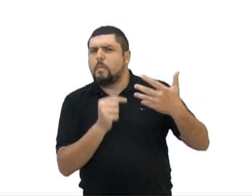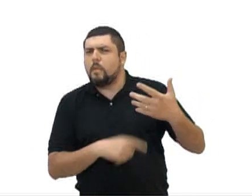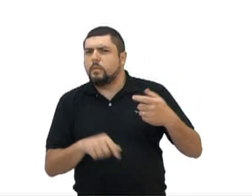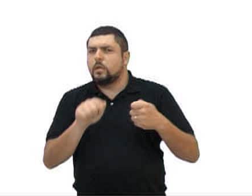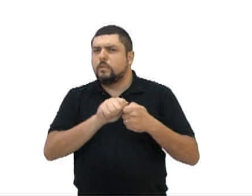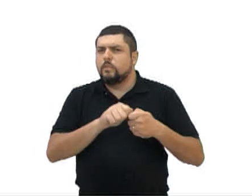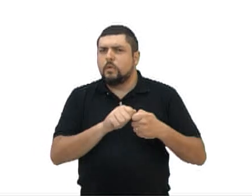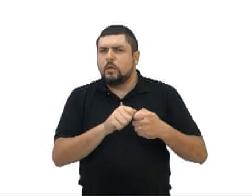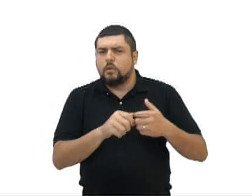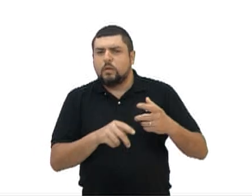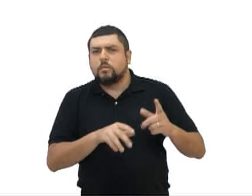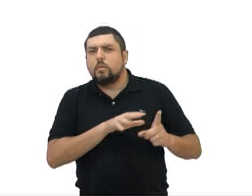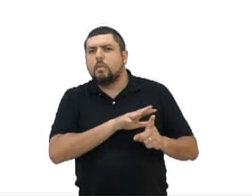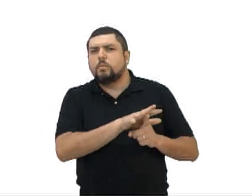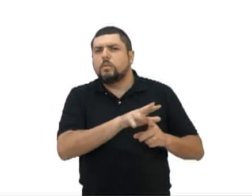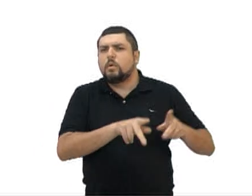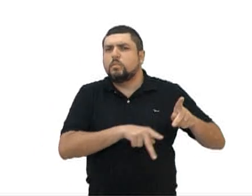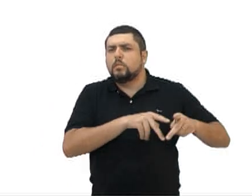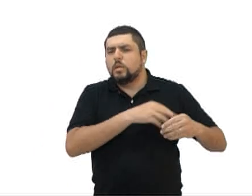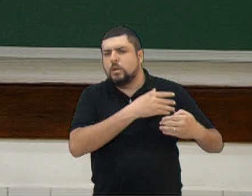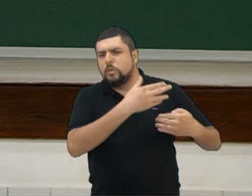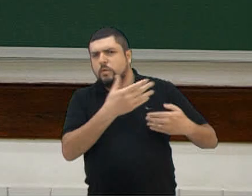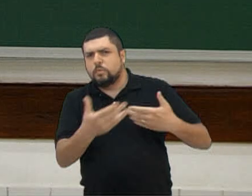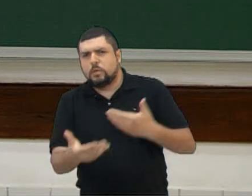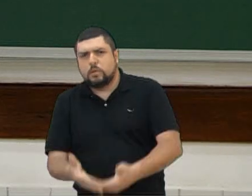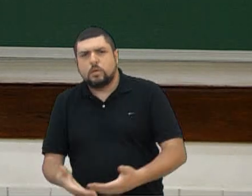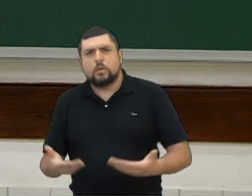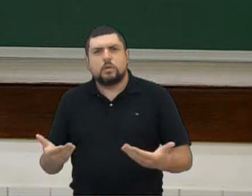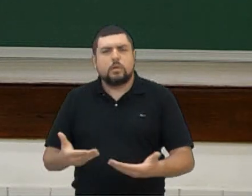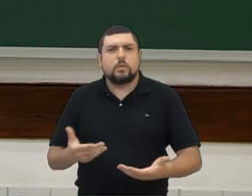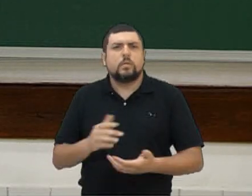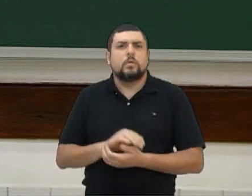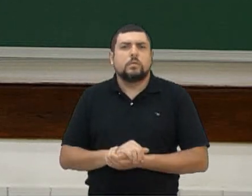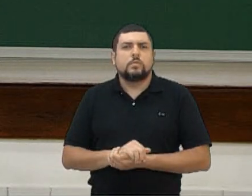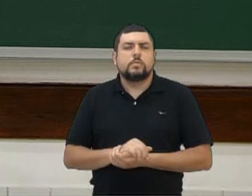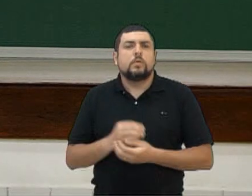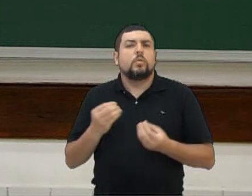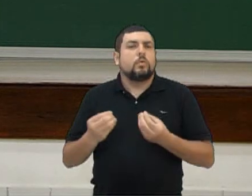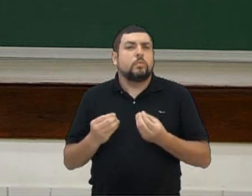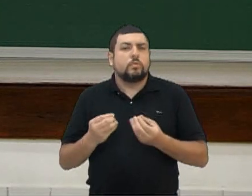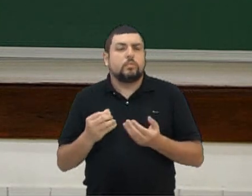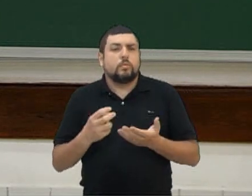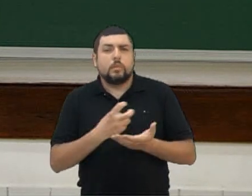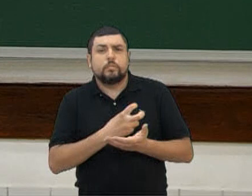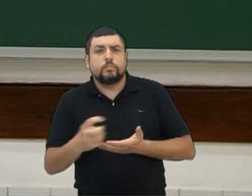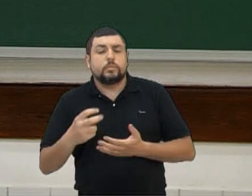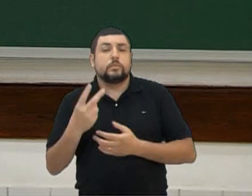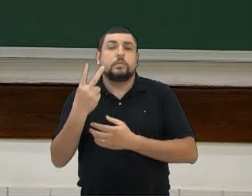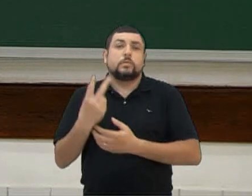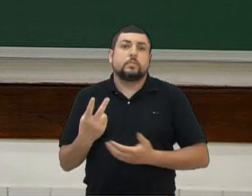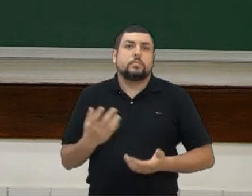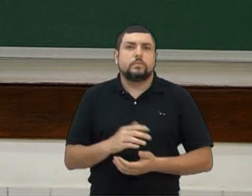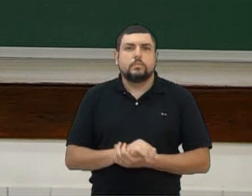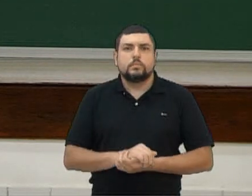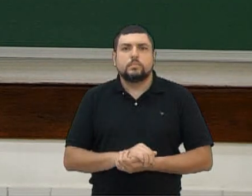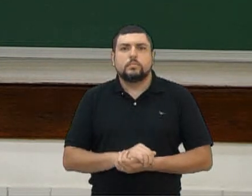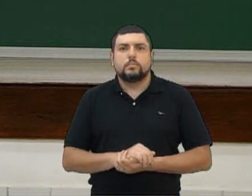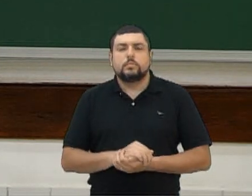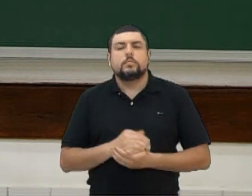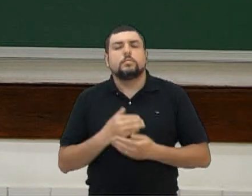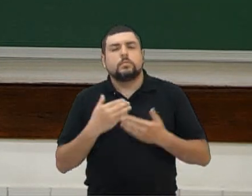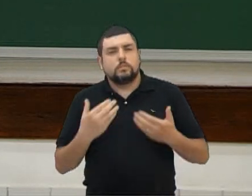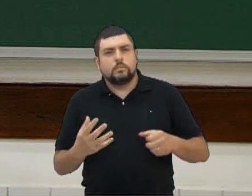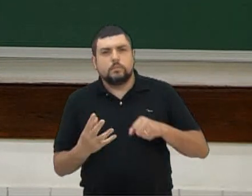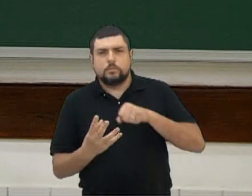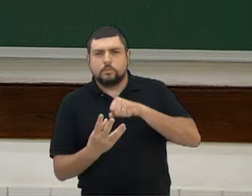populista até os dias atuais. Nós falamos agora na Nova República de 2 impeachments. Todos esses conhecimentos eles